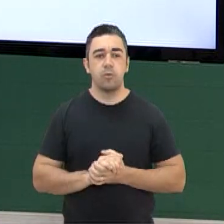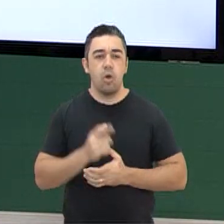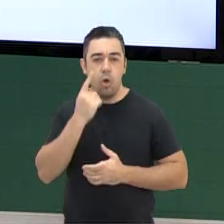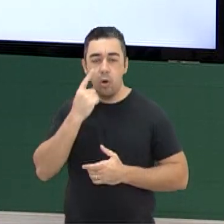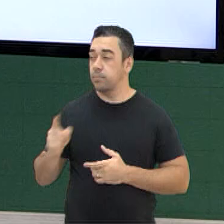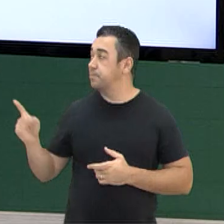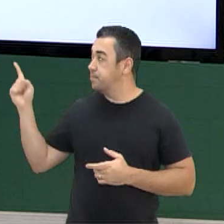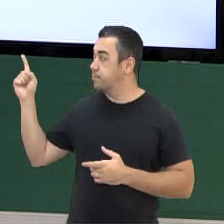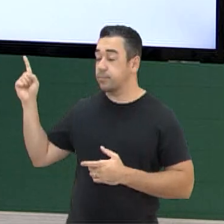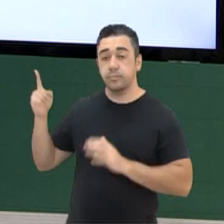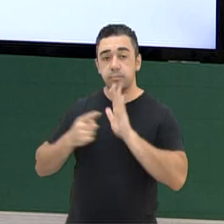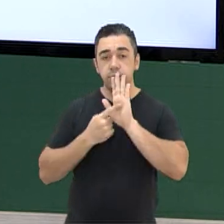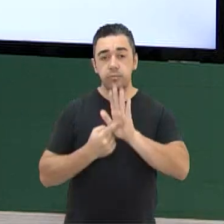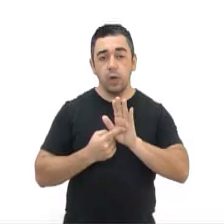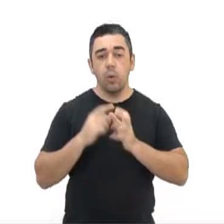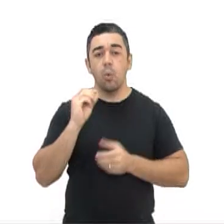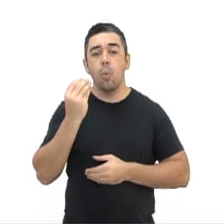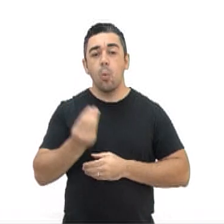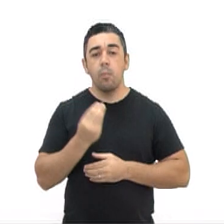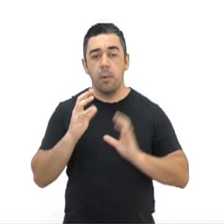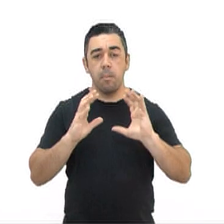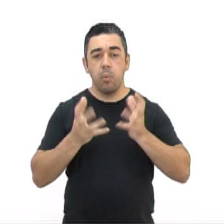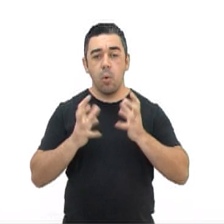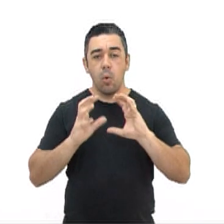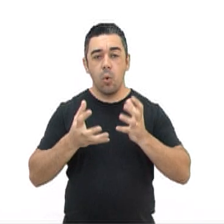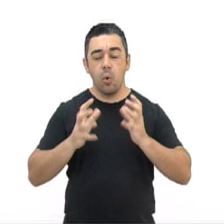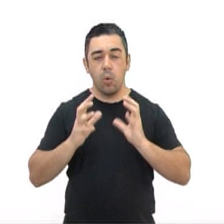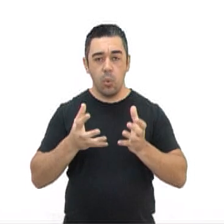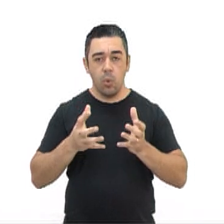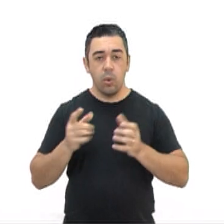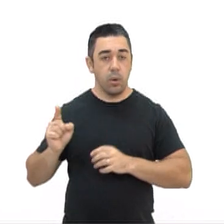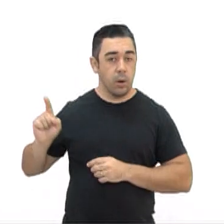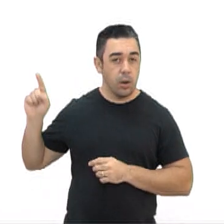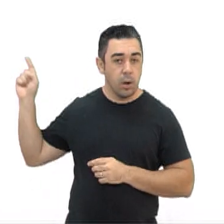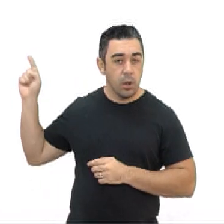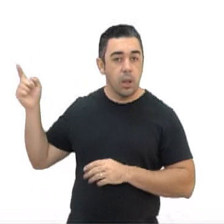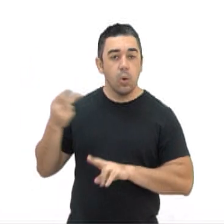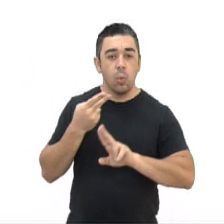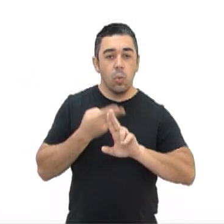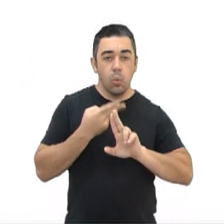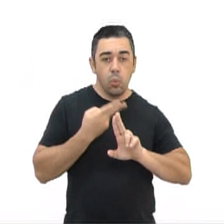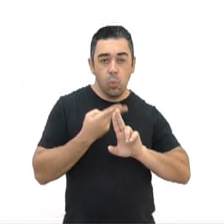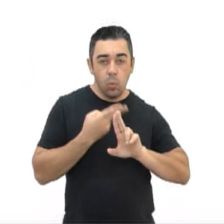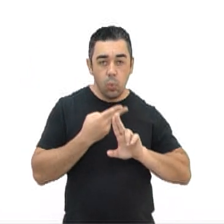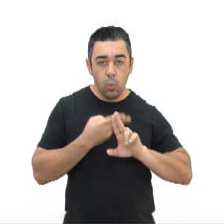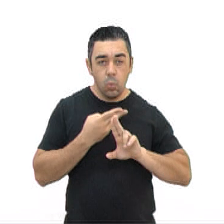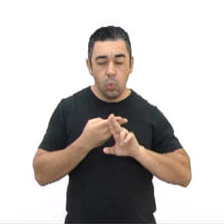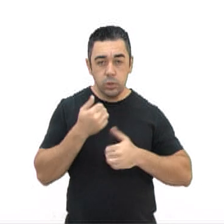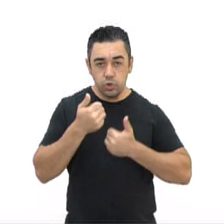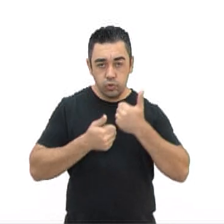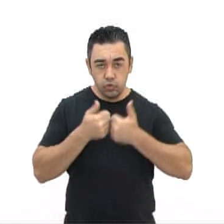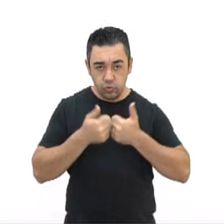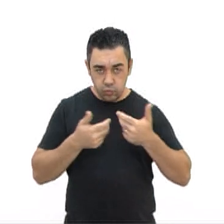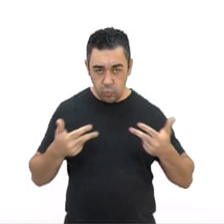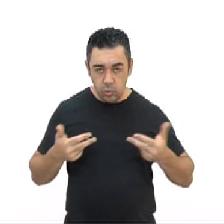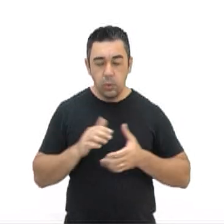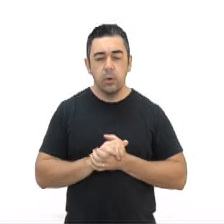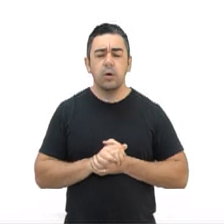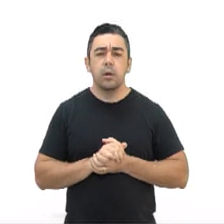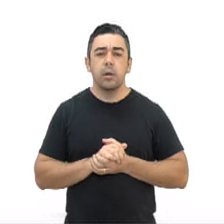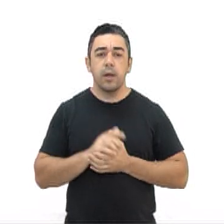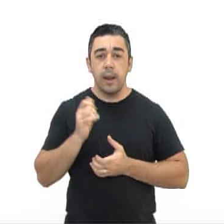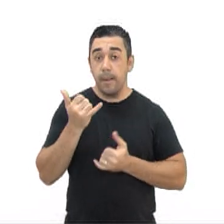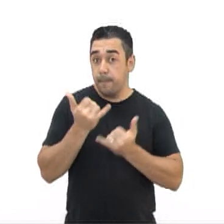Observem na imagem que nós temos uma bola. Essa bola é utilizada durante os jogos. Ela é parecida com a